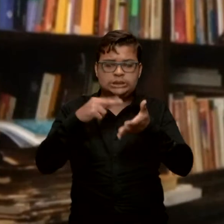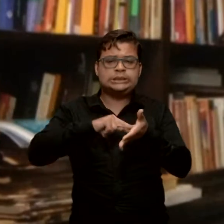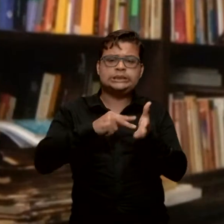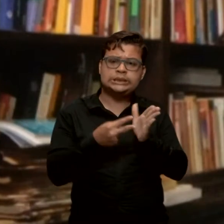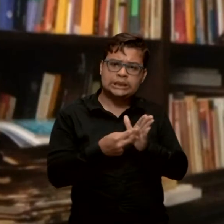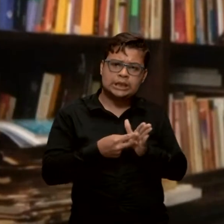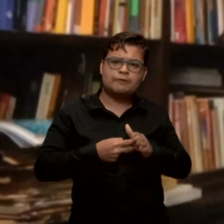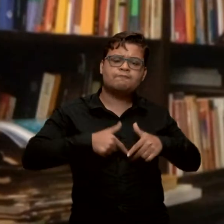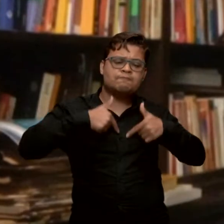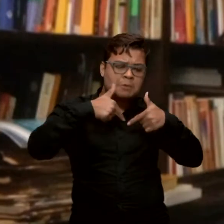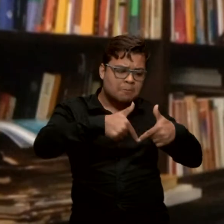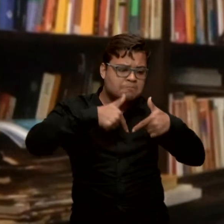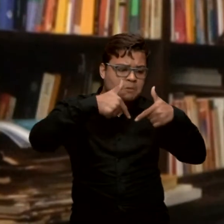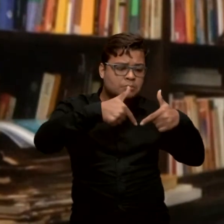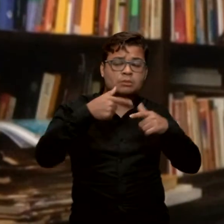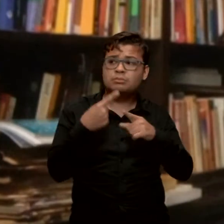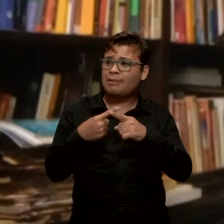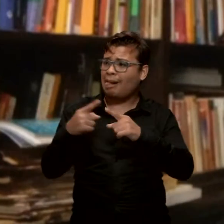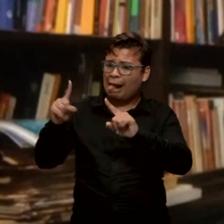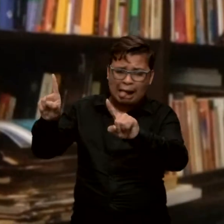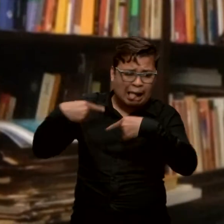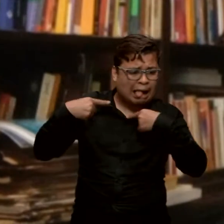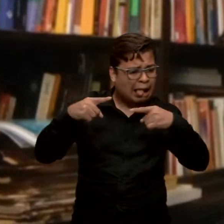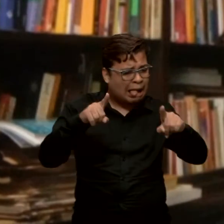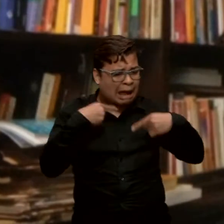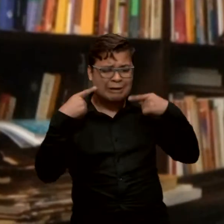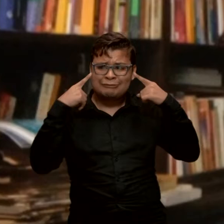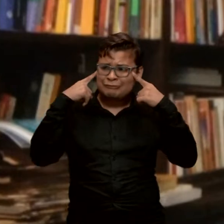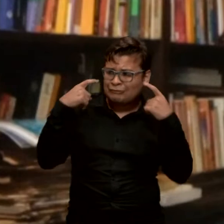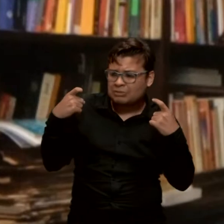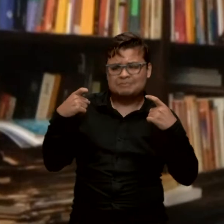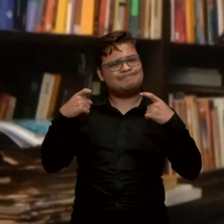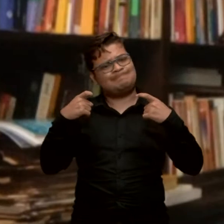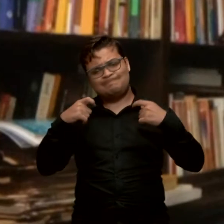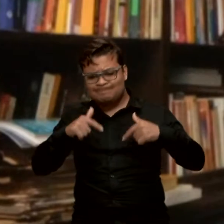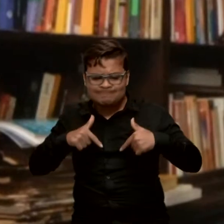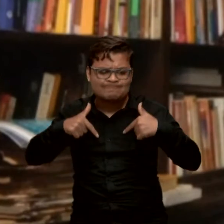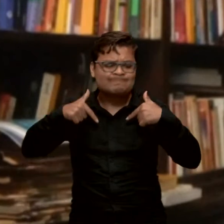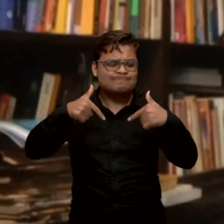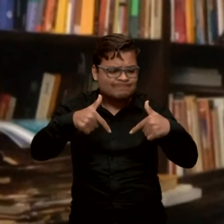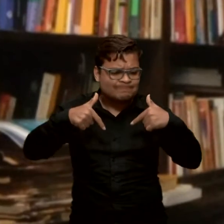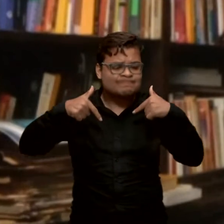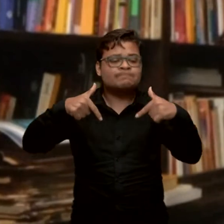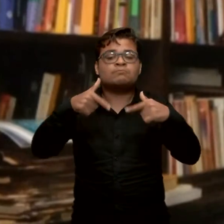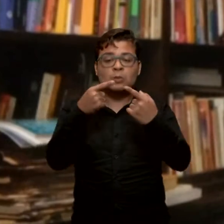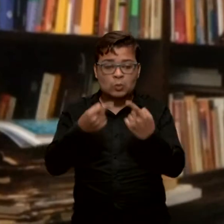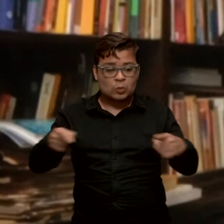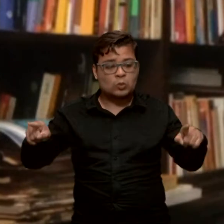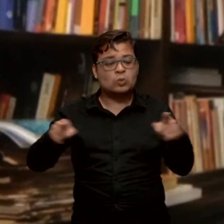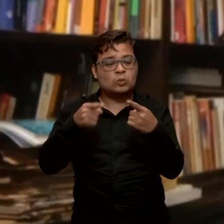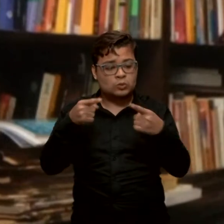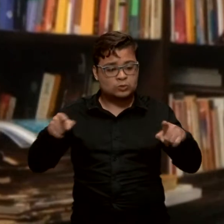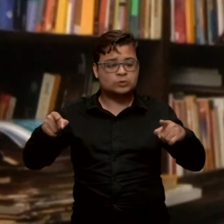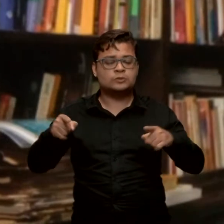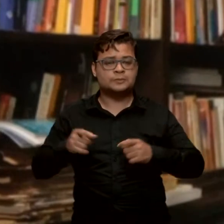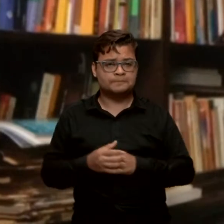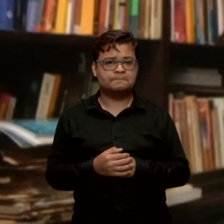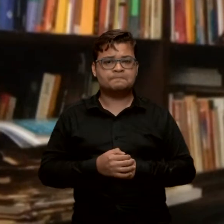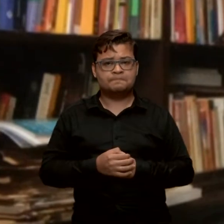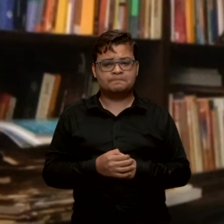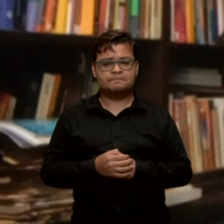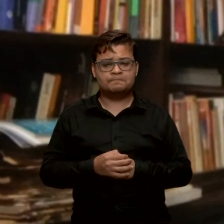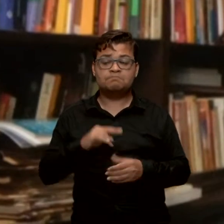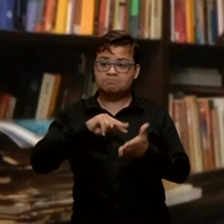permanência apesar de toda a violência sofrida. Assim. Então, é uma expressão rica, né,